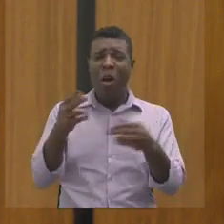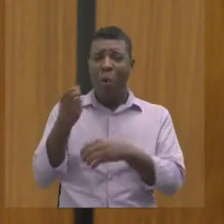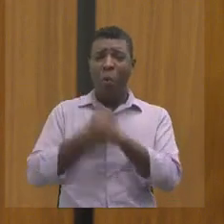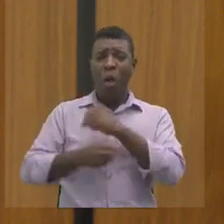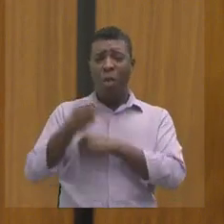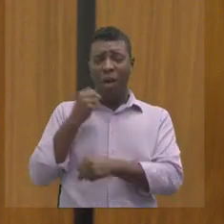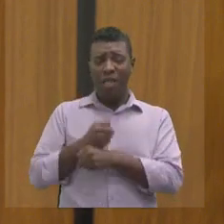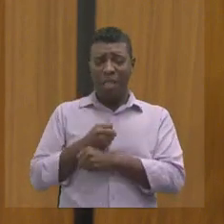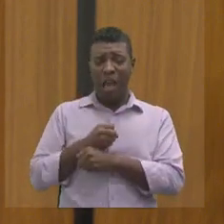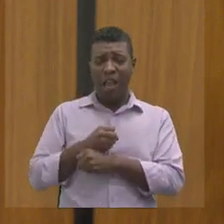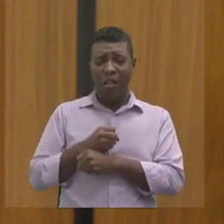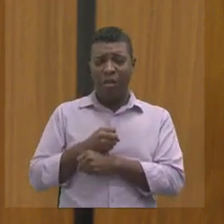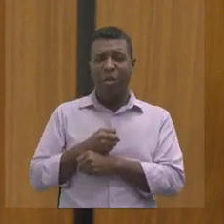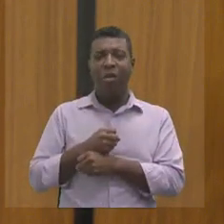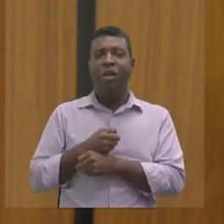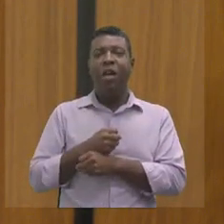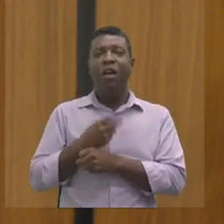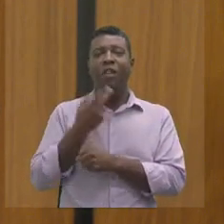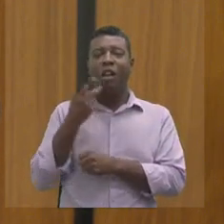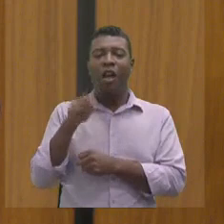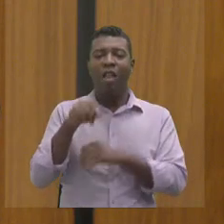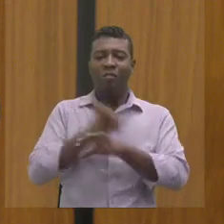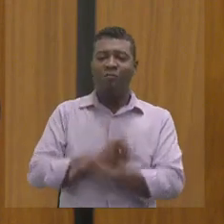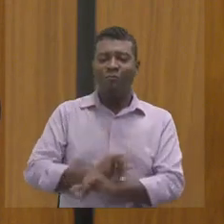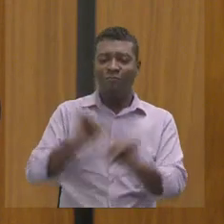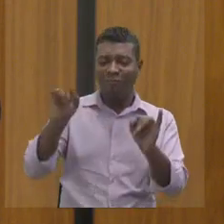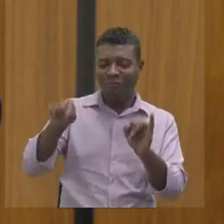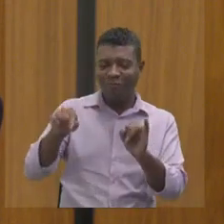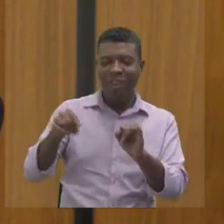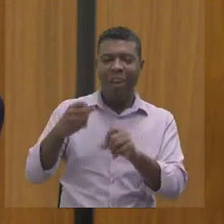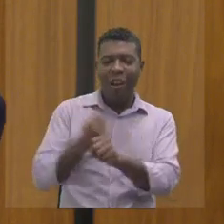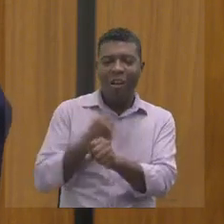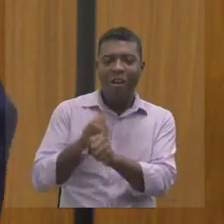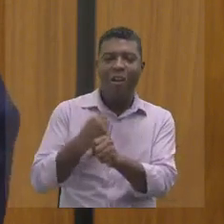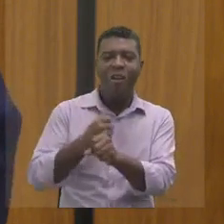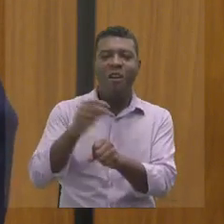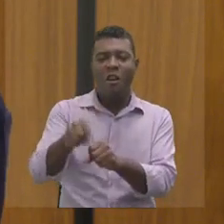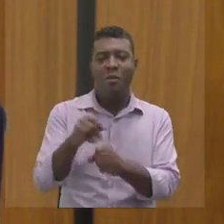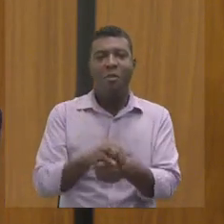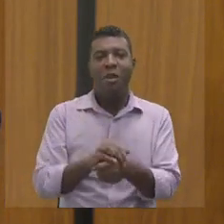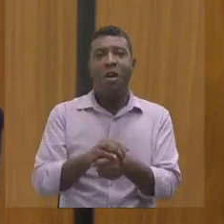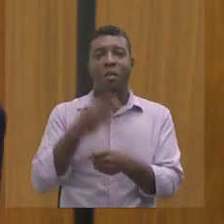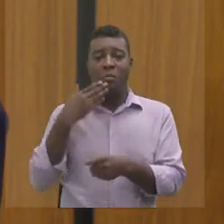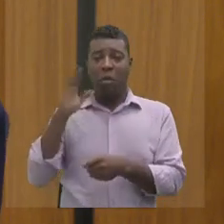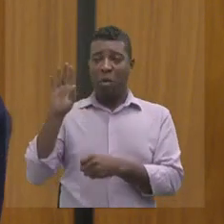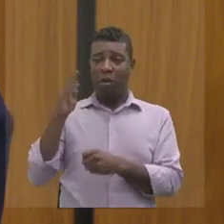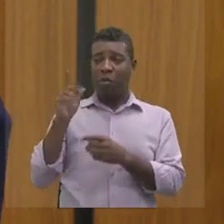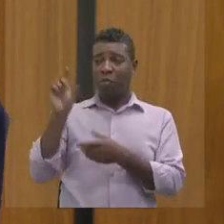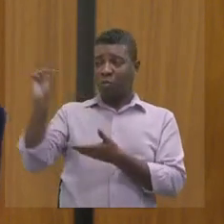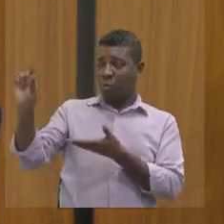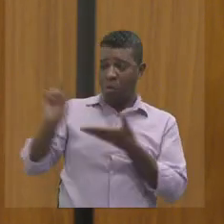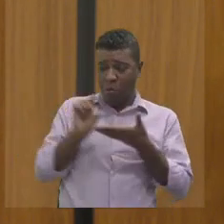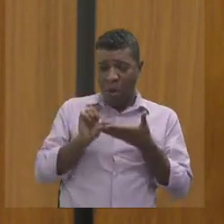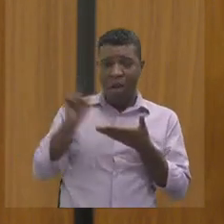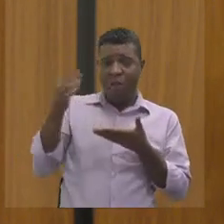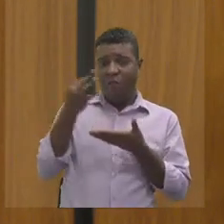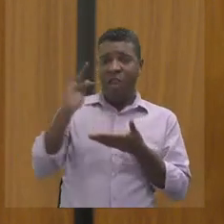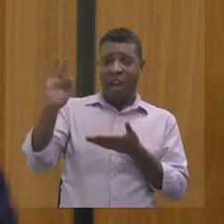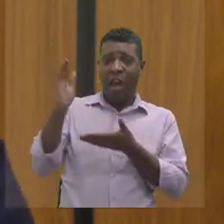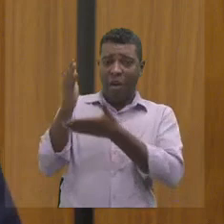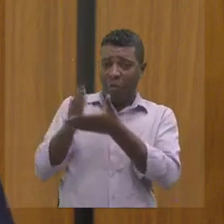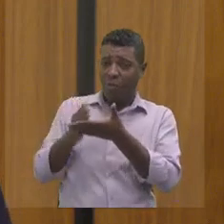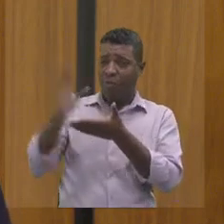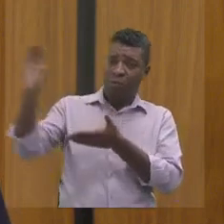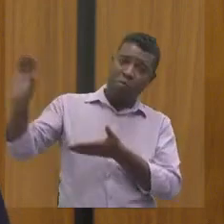né de anunciar essa obra foi prometido aí parte de recursos Federal para a gente poder fazer um convênio com o estado que acabou não